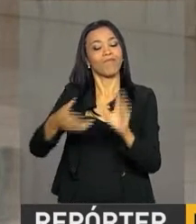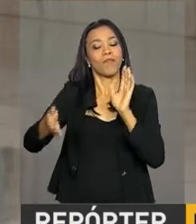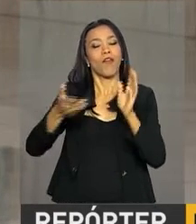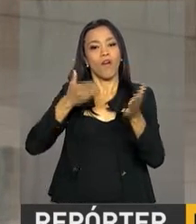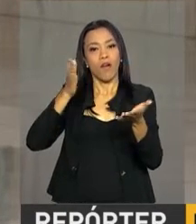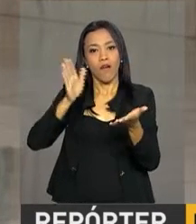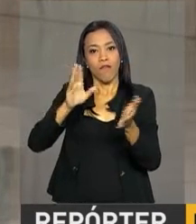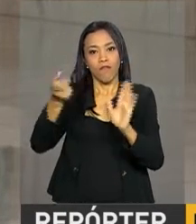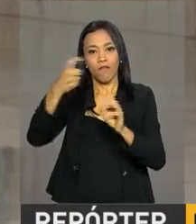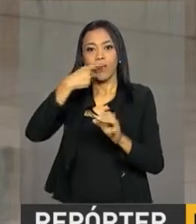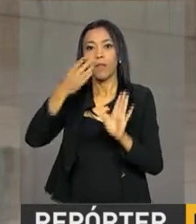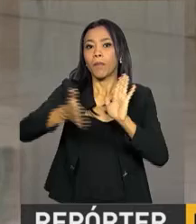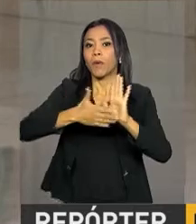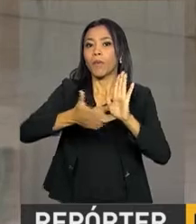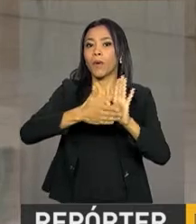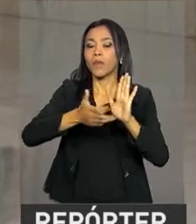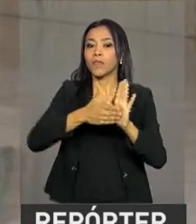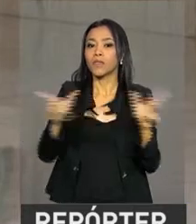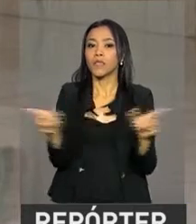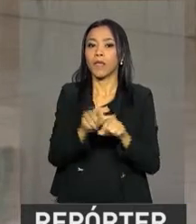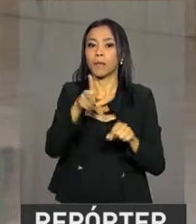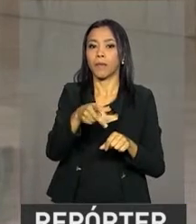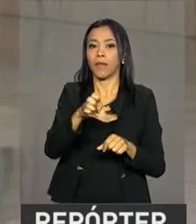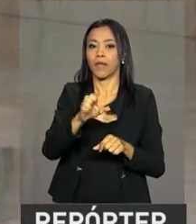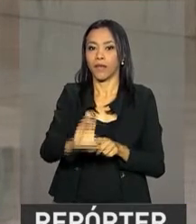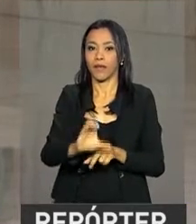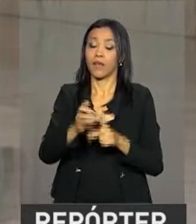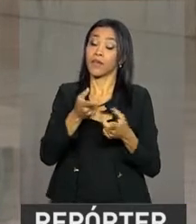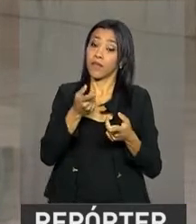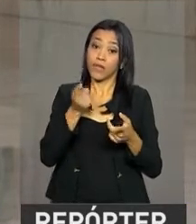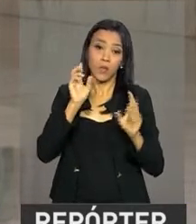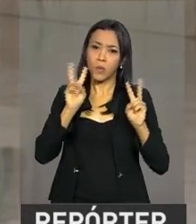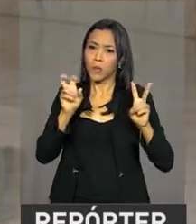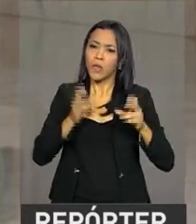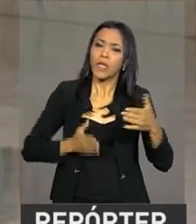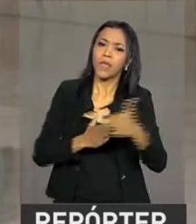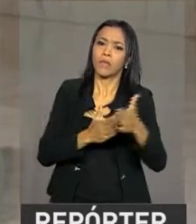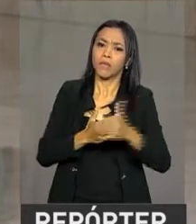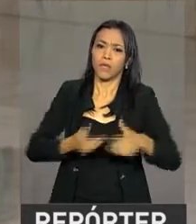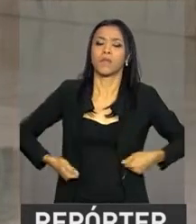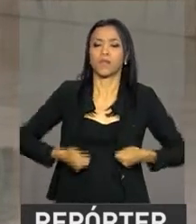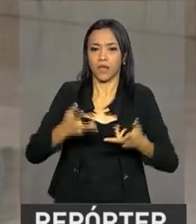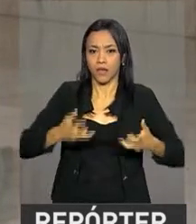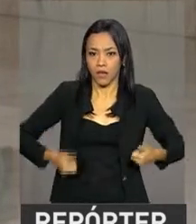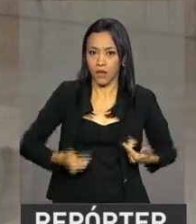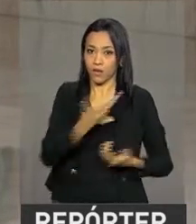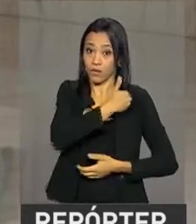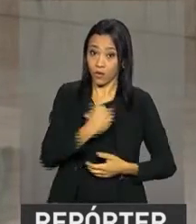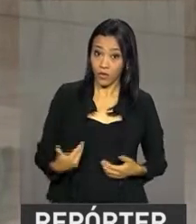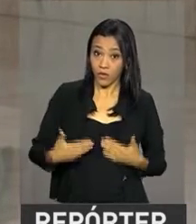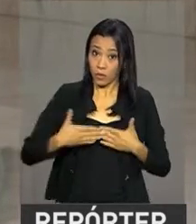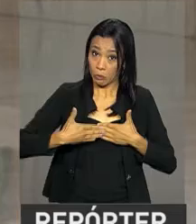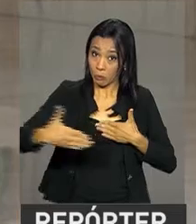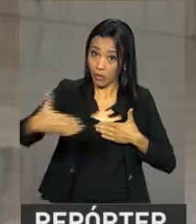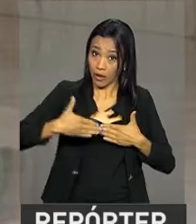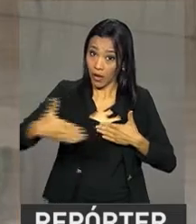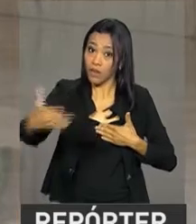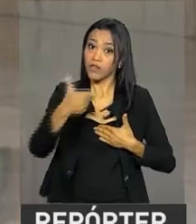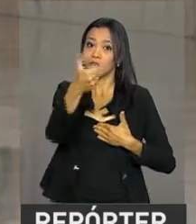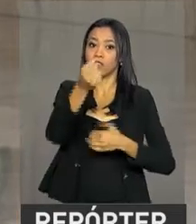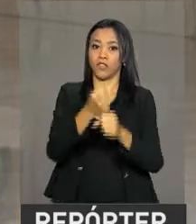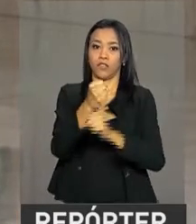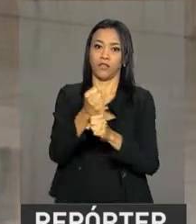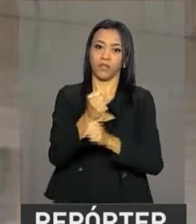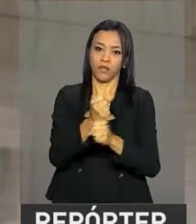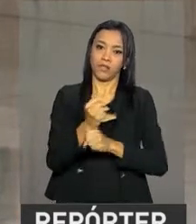de emenda à Constituição que coloca um teto para o aumento dos gastos públicos pelos próximos 20 anos. Segundo ele, essa